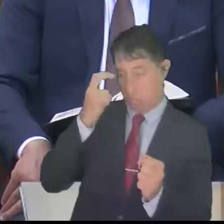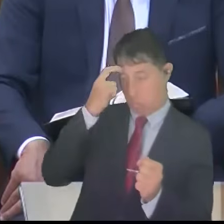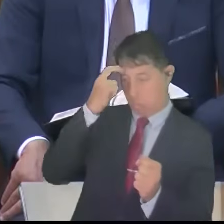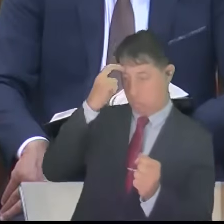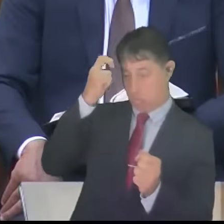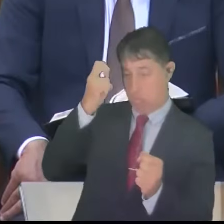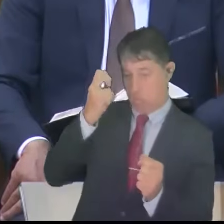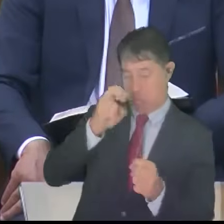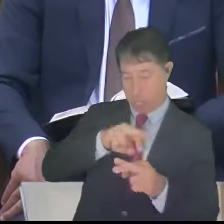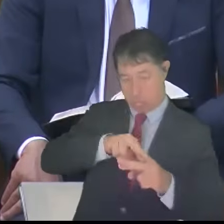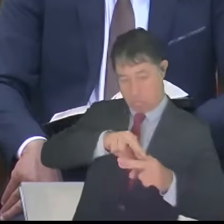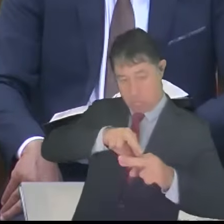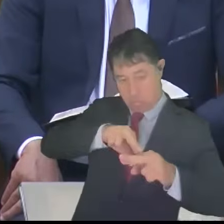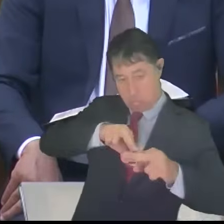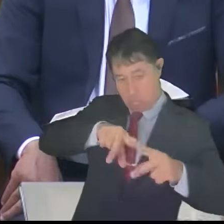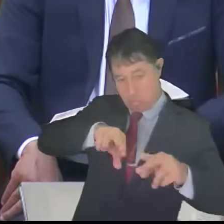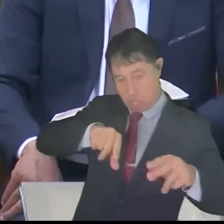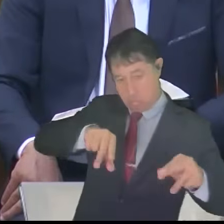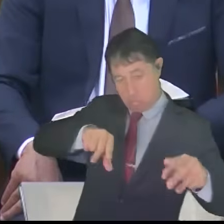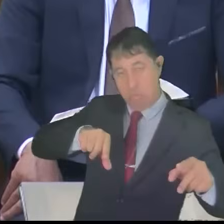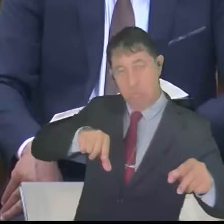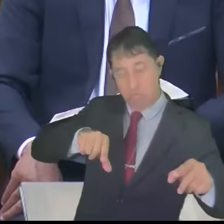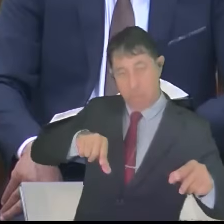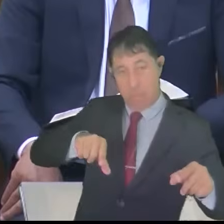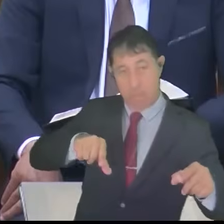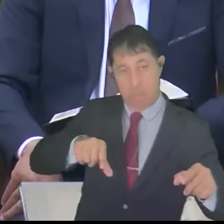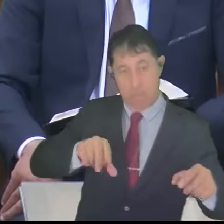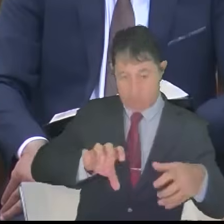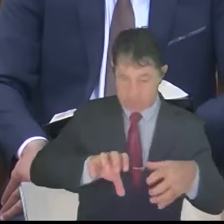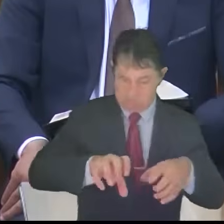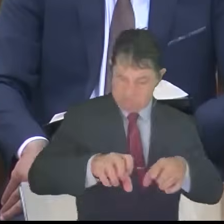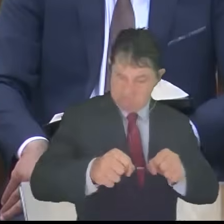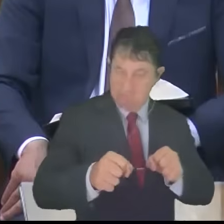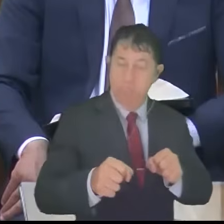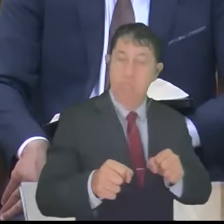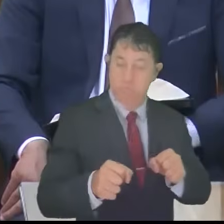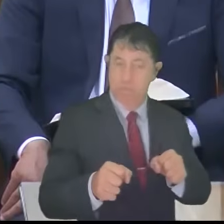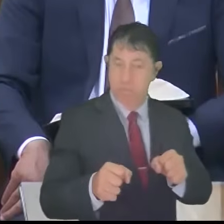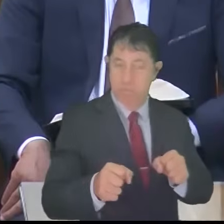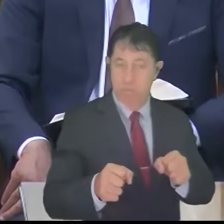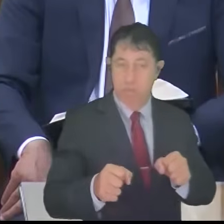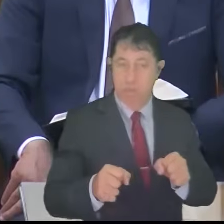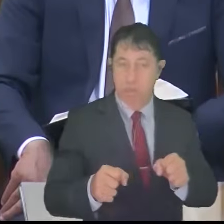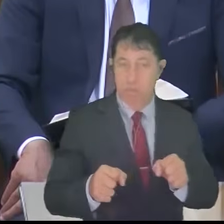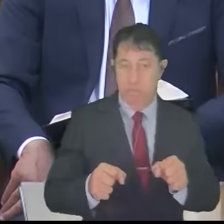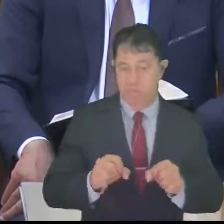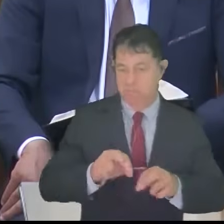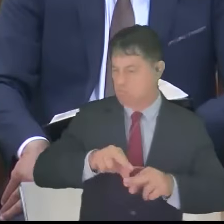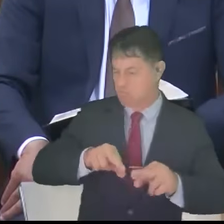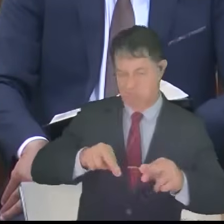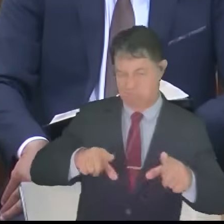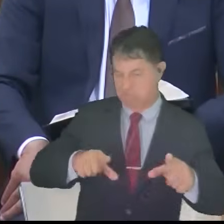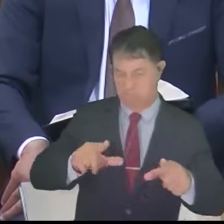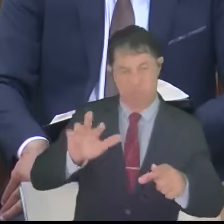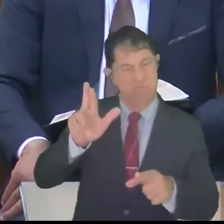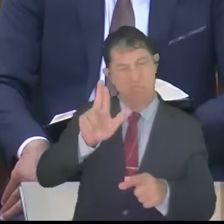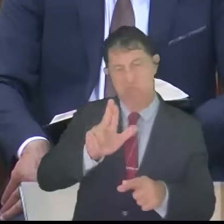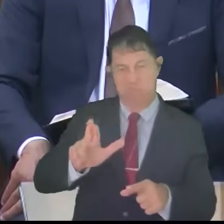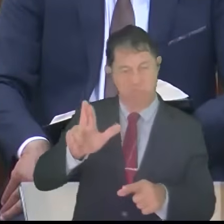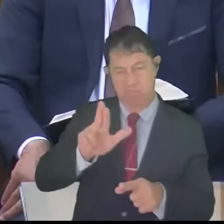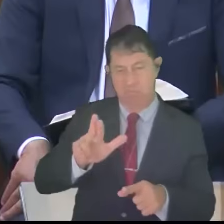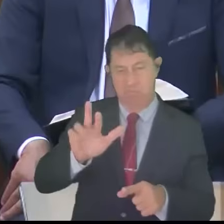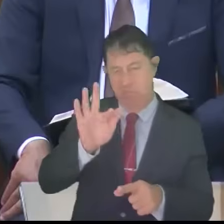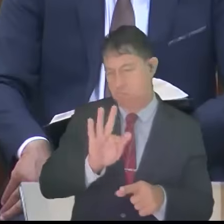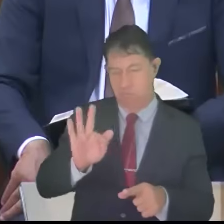ser formado em Harvard, pode ser formado em Oxford, pode ser formado em qualquer faculdade